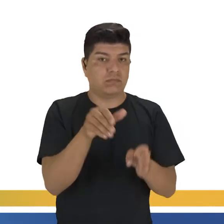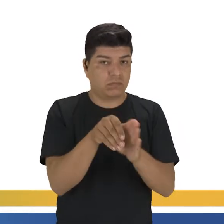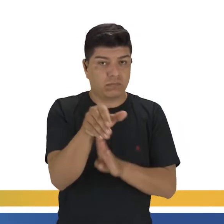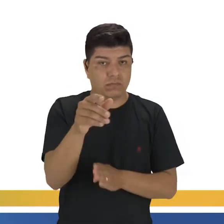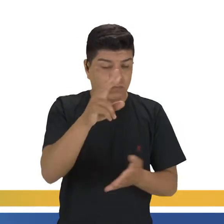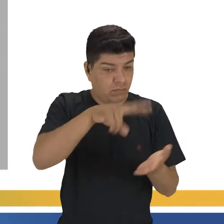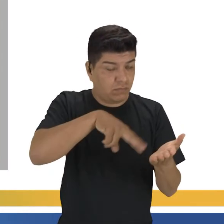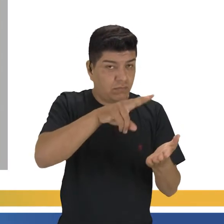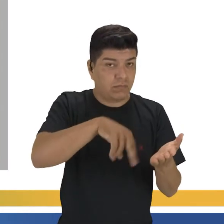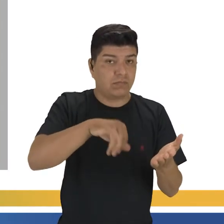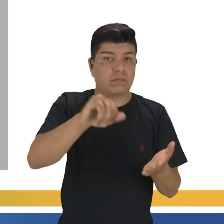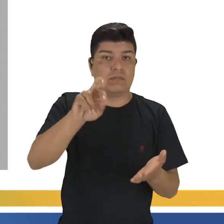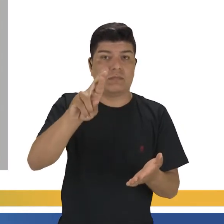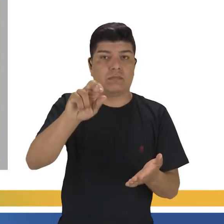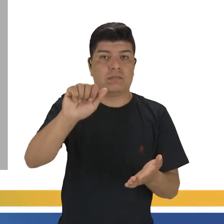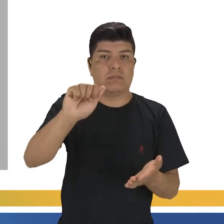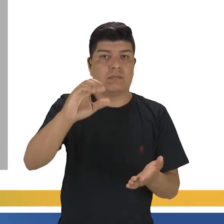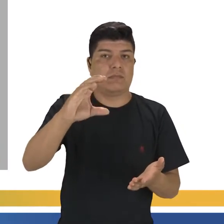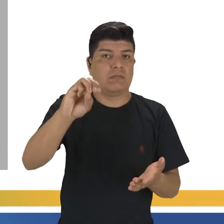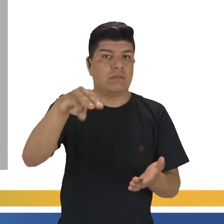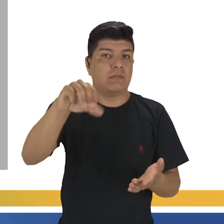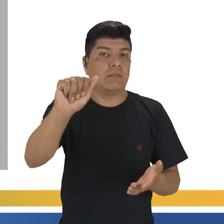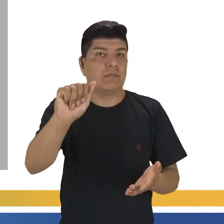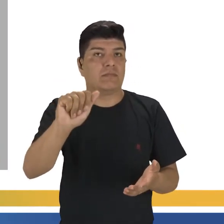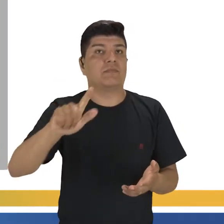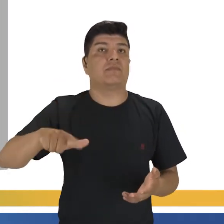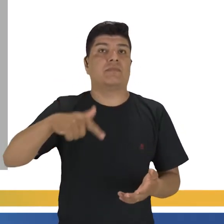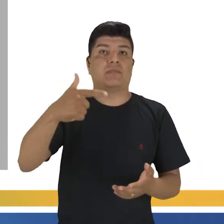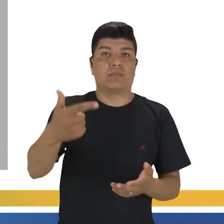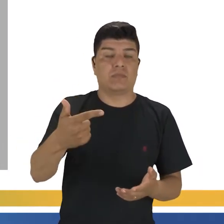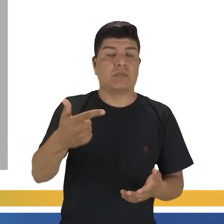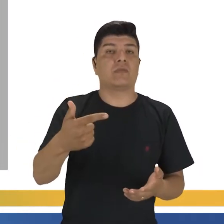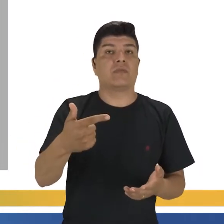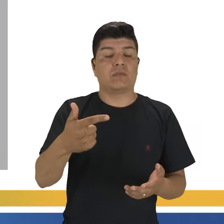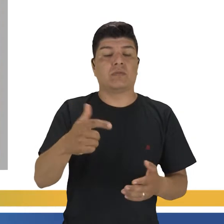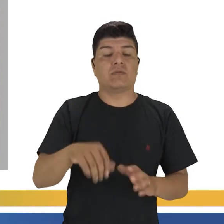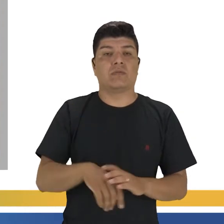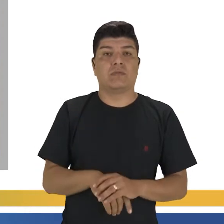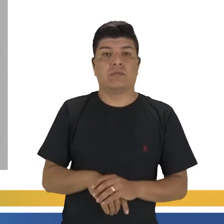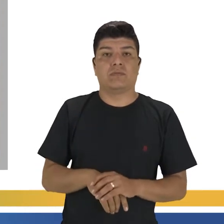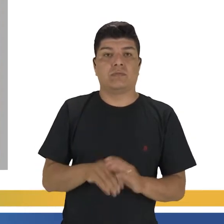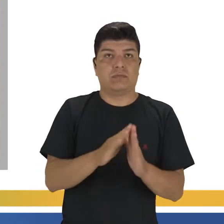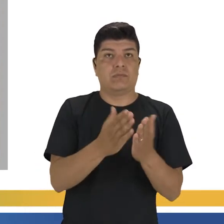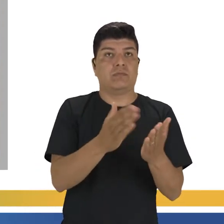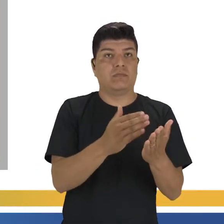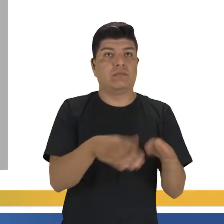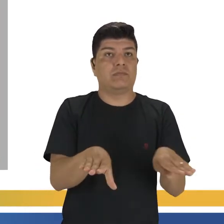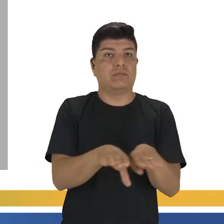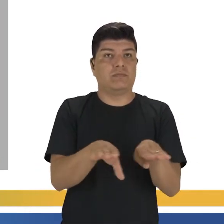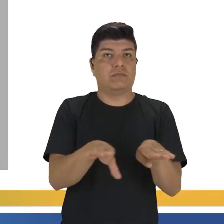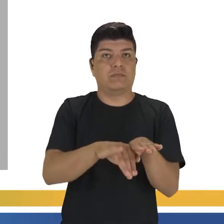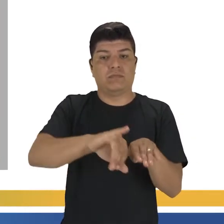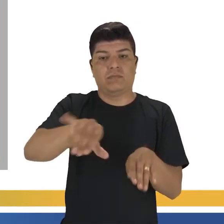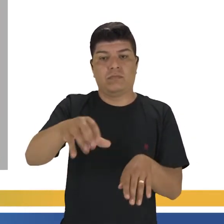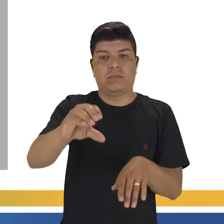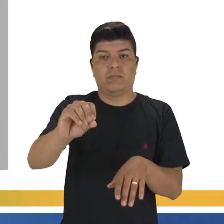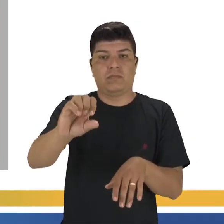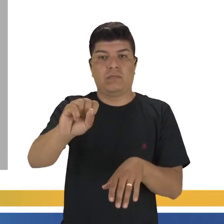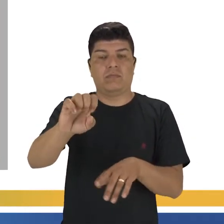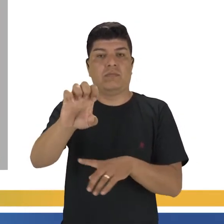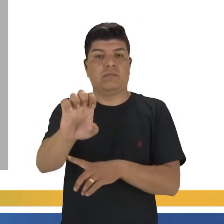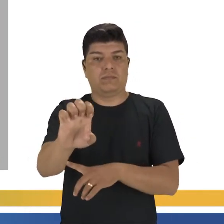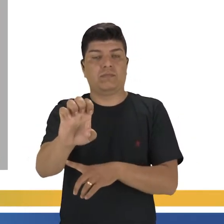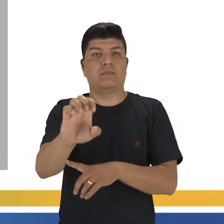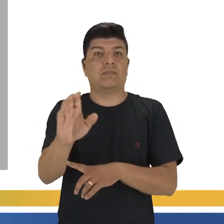leitura, Iracema. Depois, outra célebre obra do José de Alencar foi o